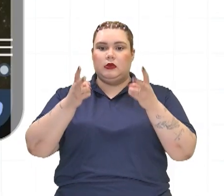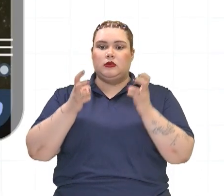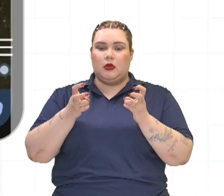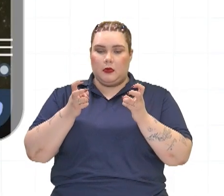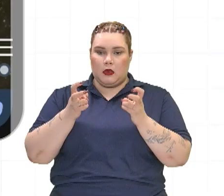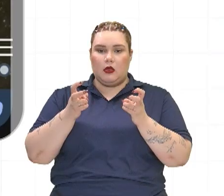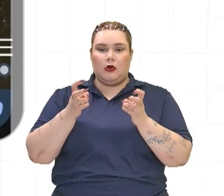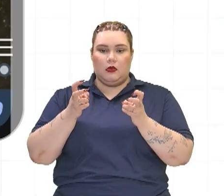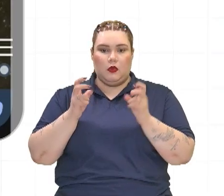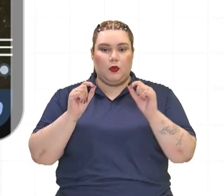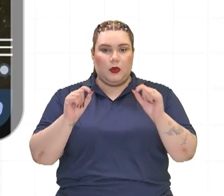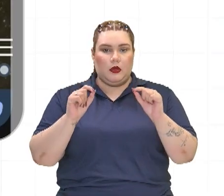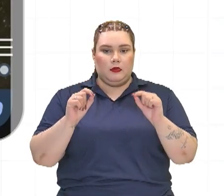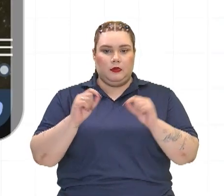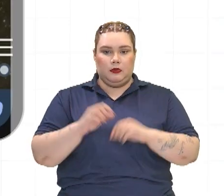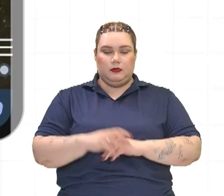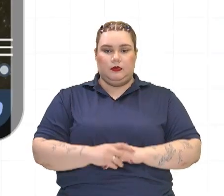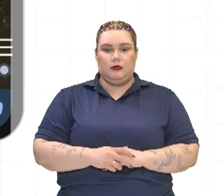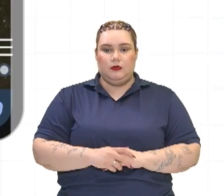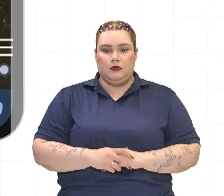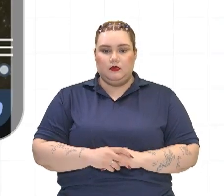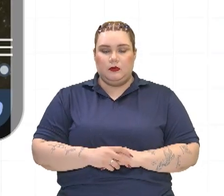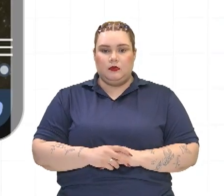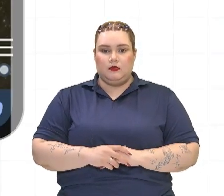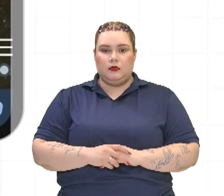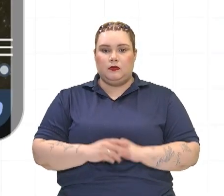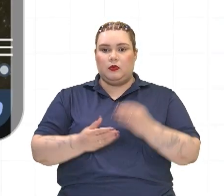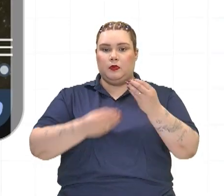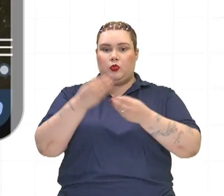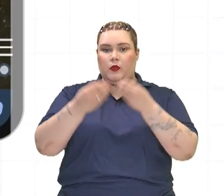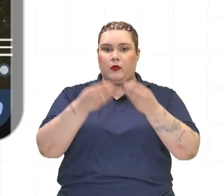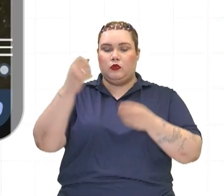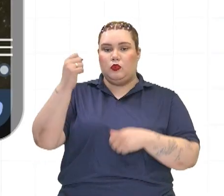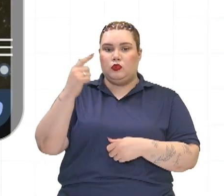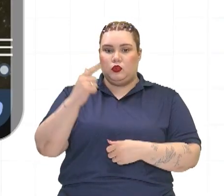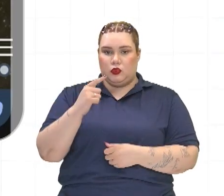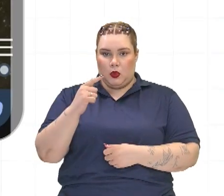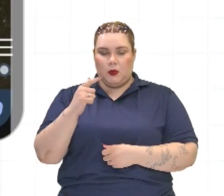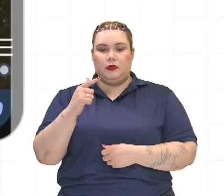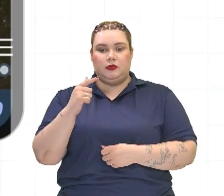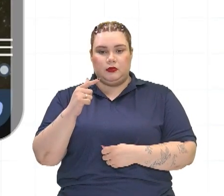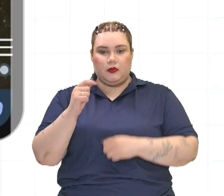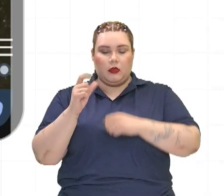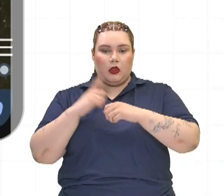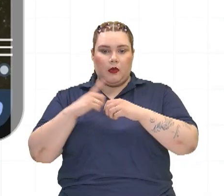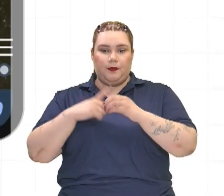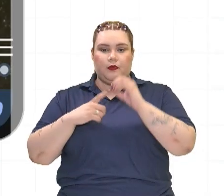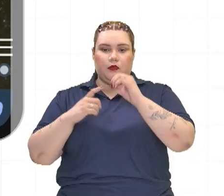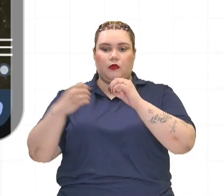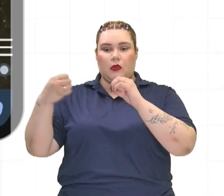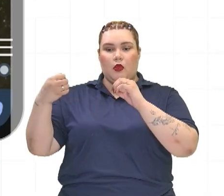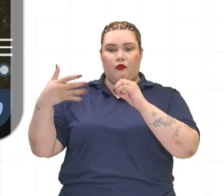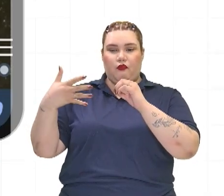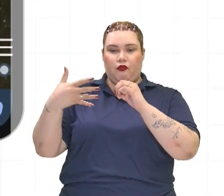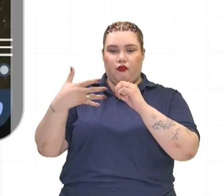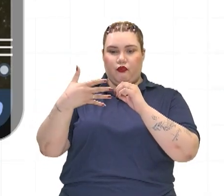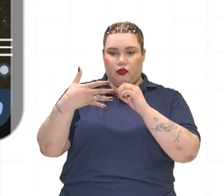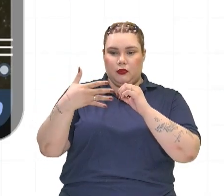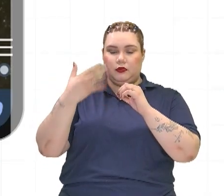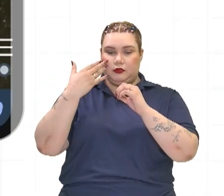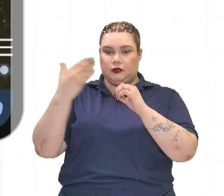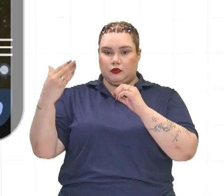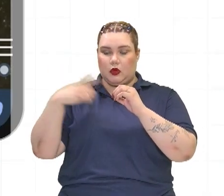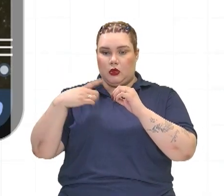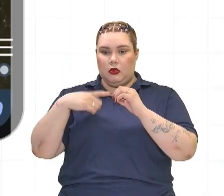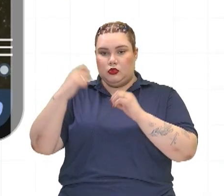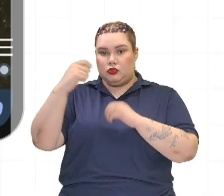bem essa incidência solar, tá? Então, percebam que essas setas, elas vão indicar